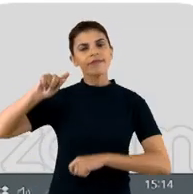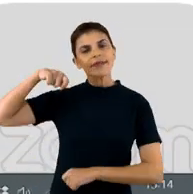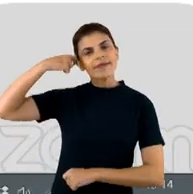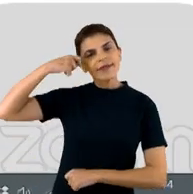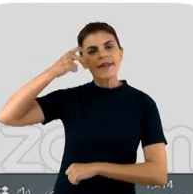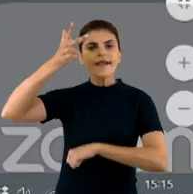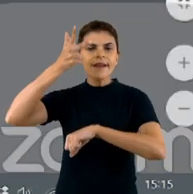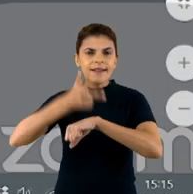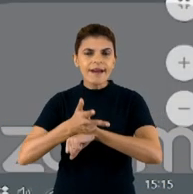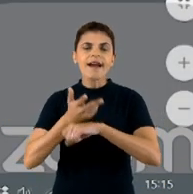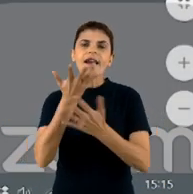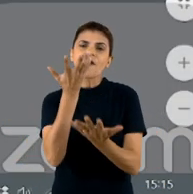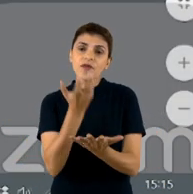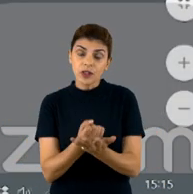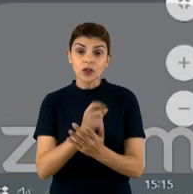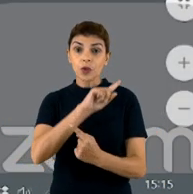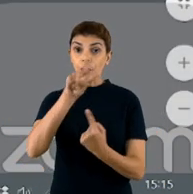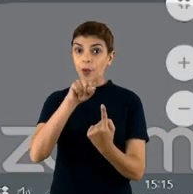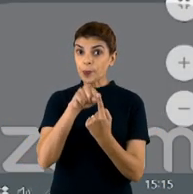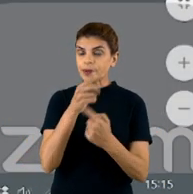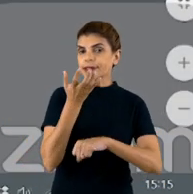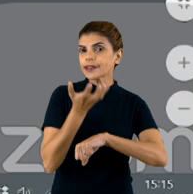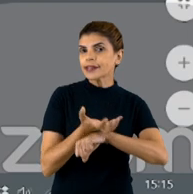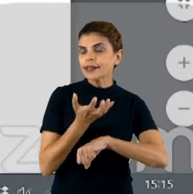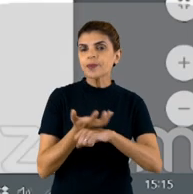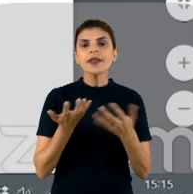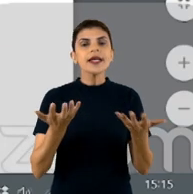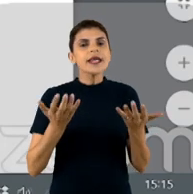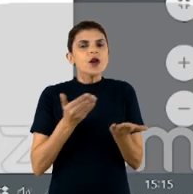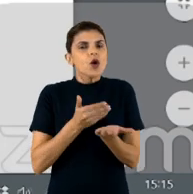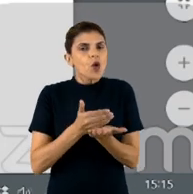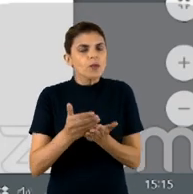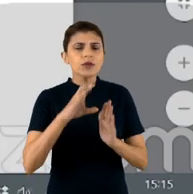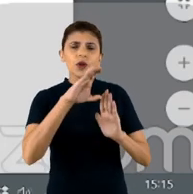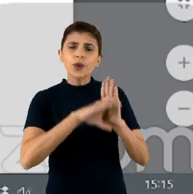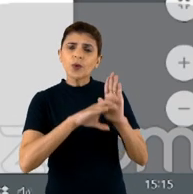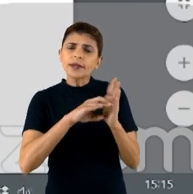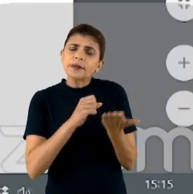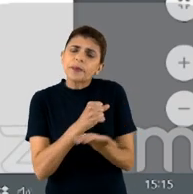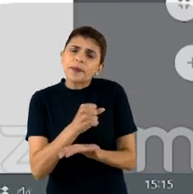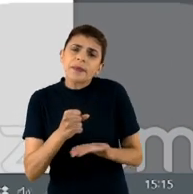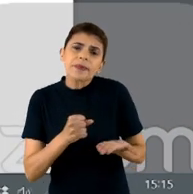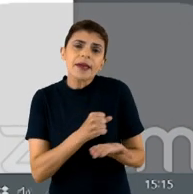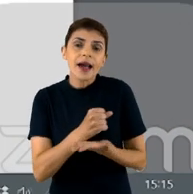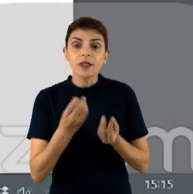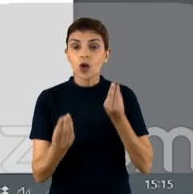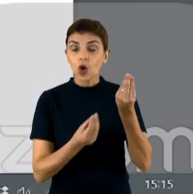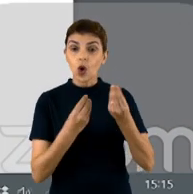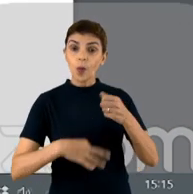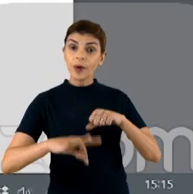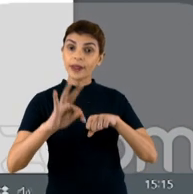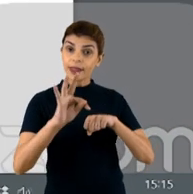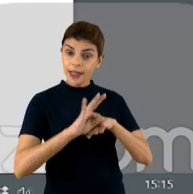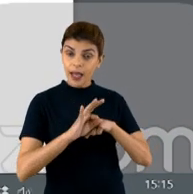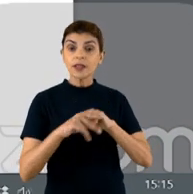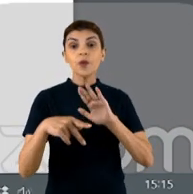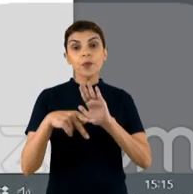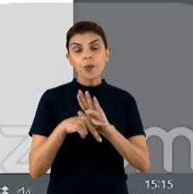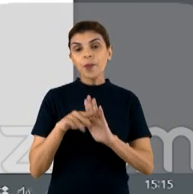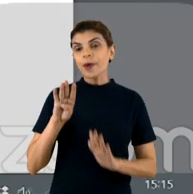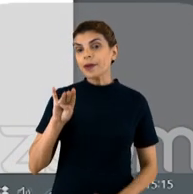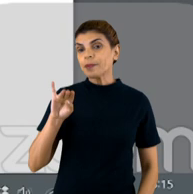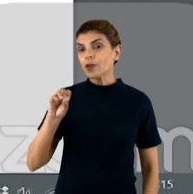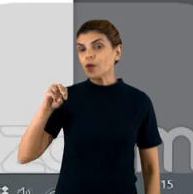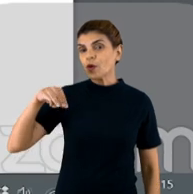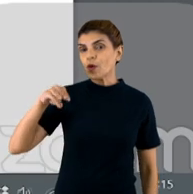gravações das aulas. O objetivo da disciplina é introduzir conceitos básicos e técnicas aplicadas ao estudo da biologia molecular,